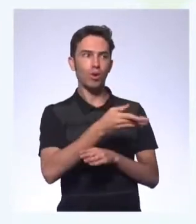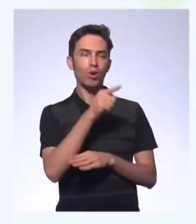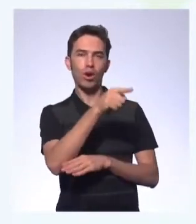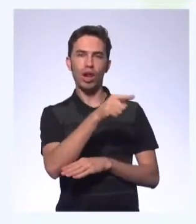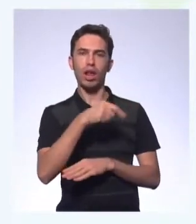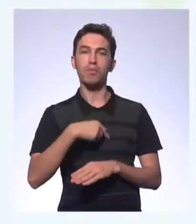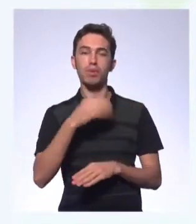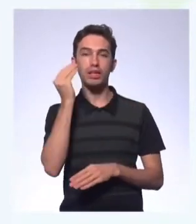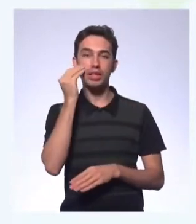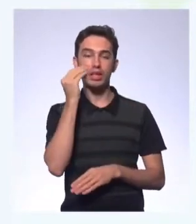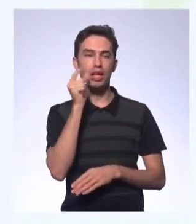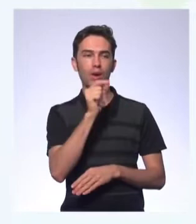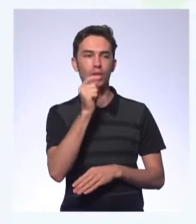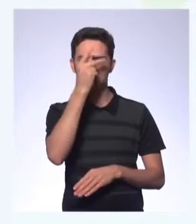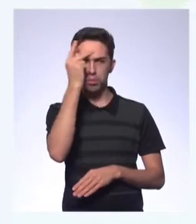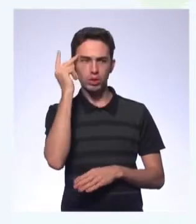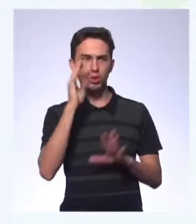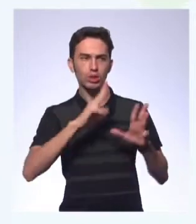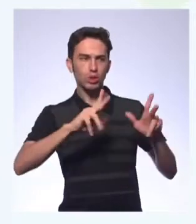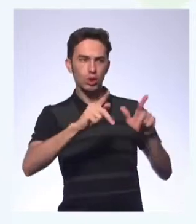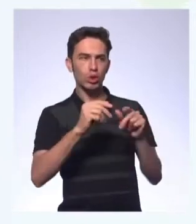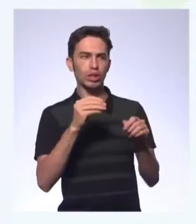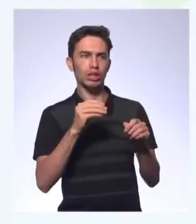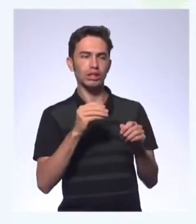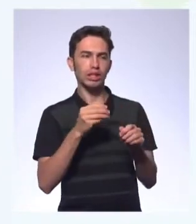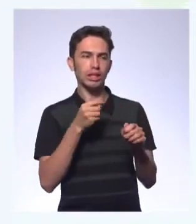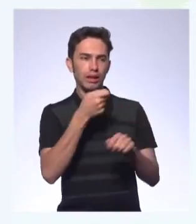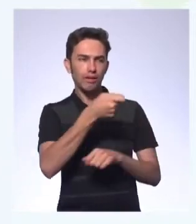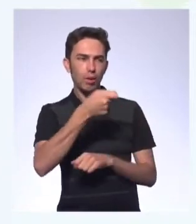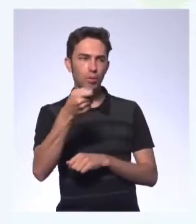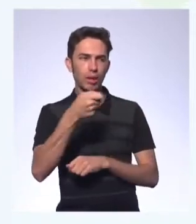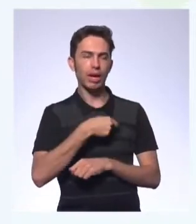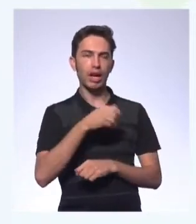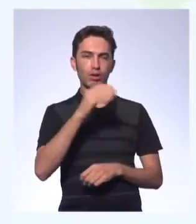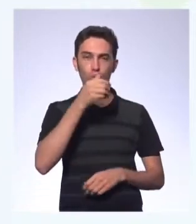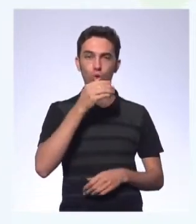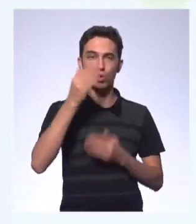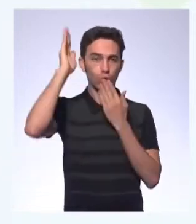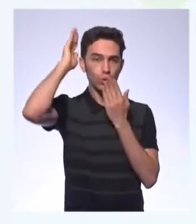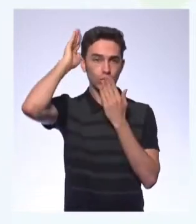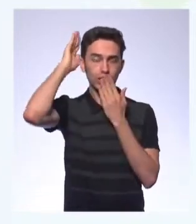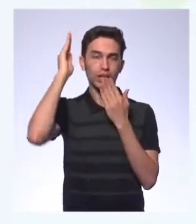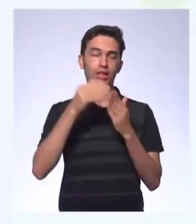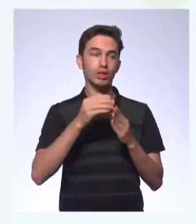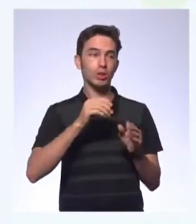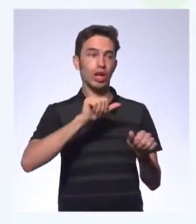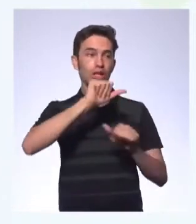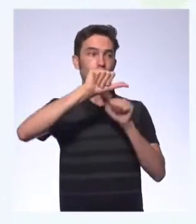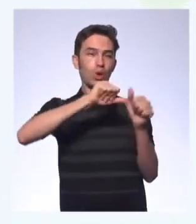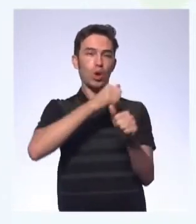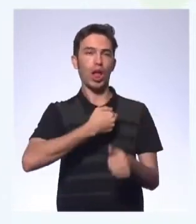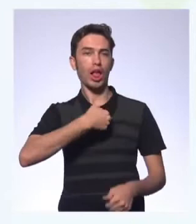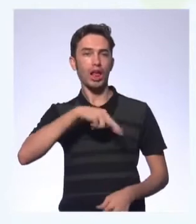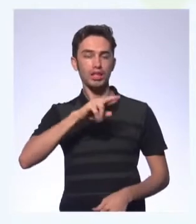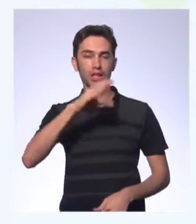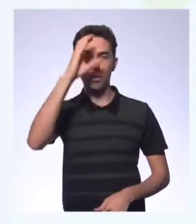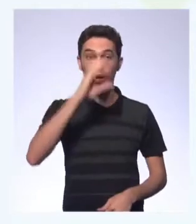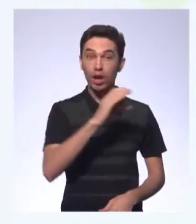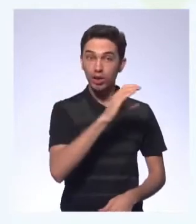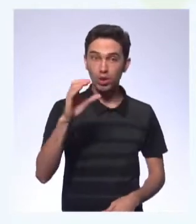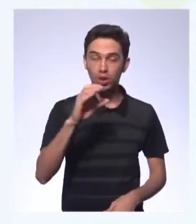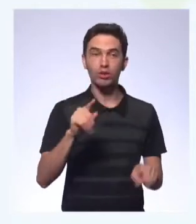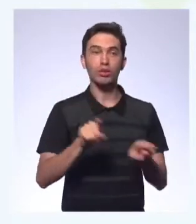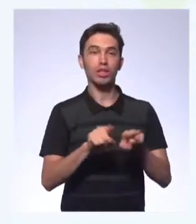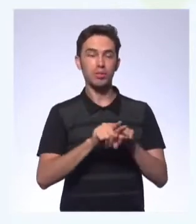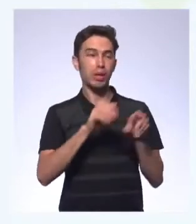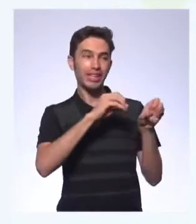de catequizar e aculturar os povos indígenas nativos e auxiliar os portugueses no